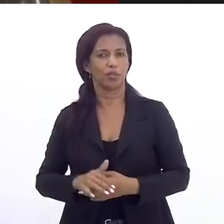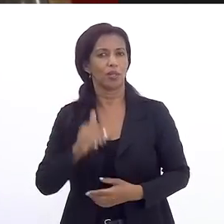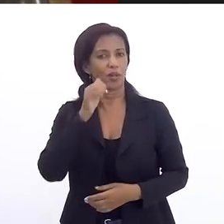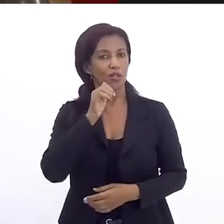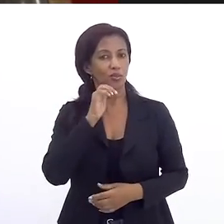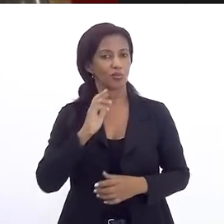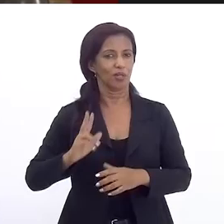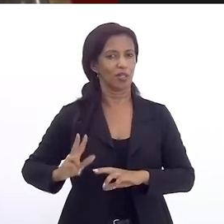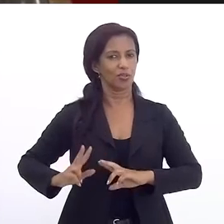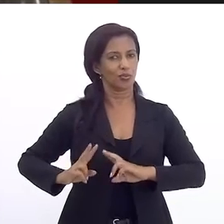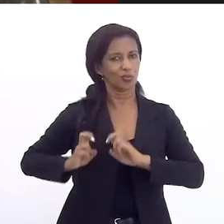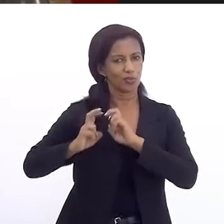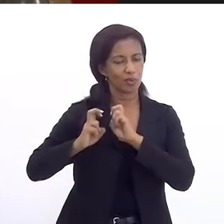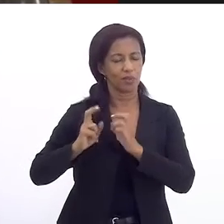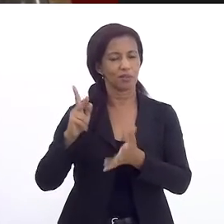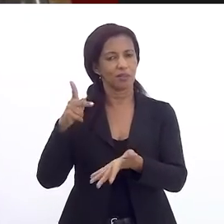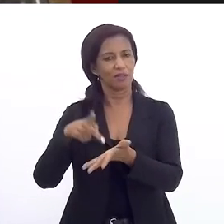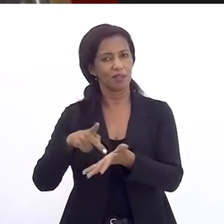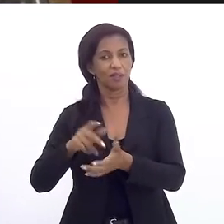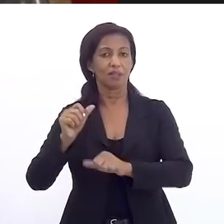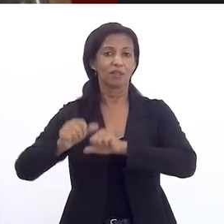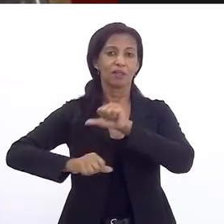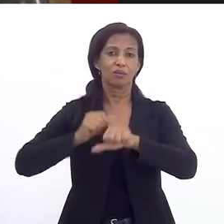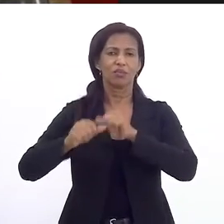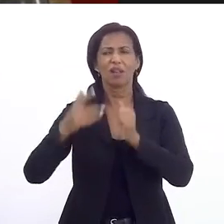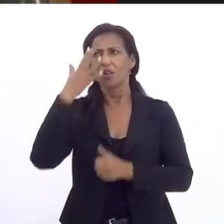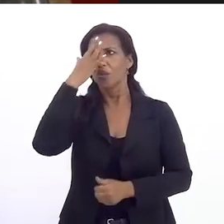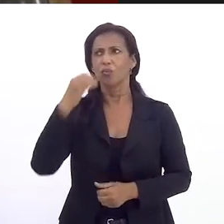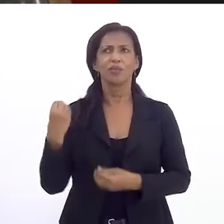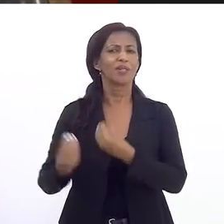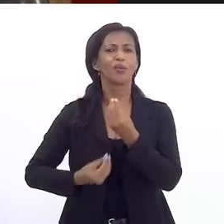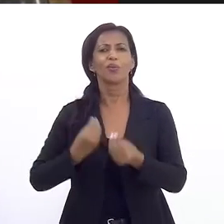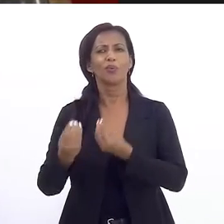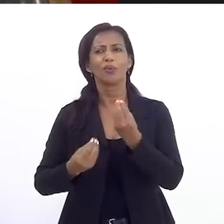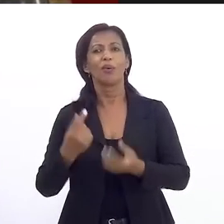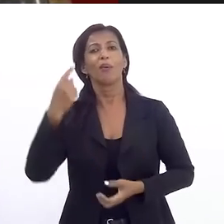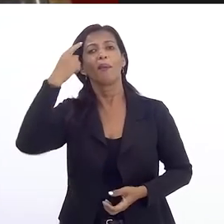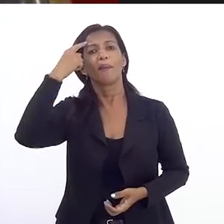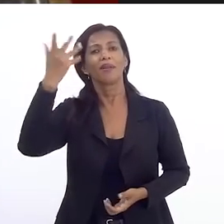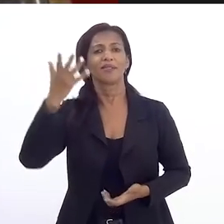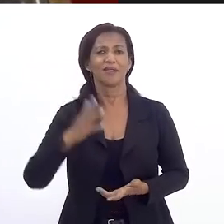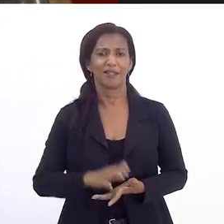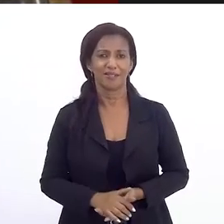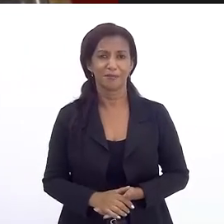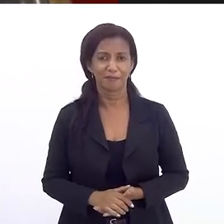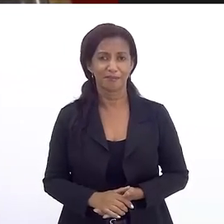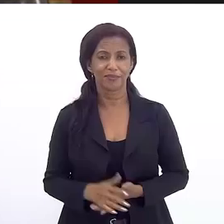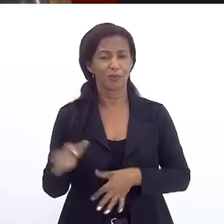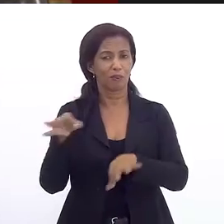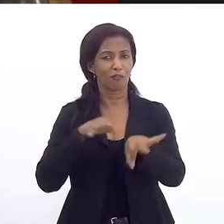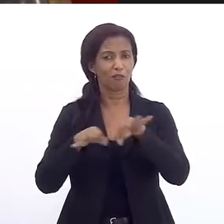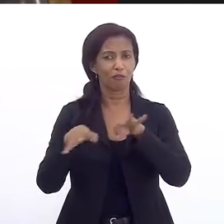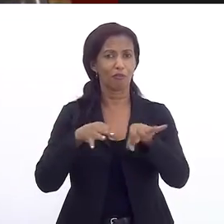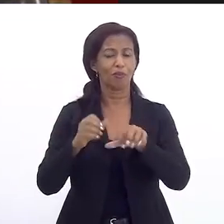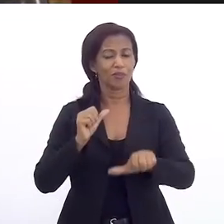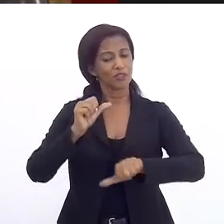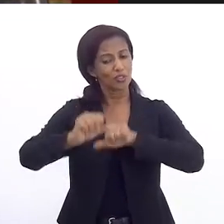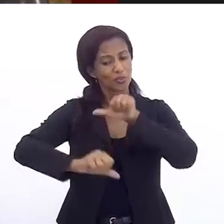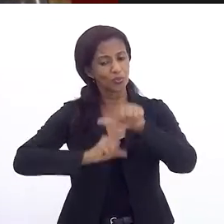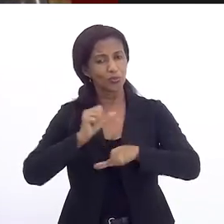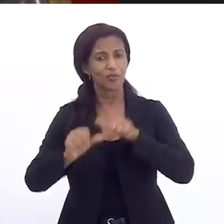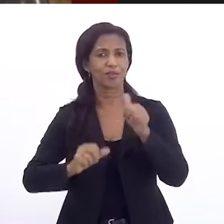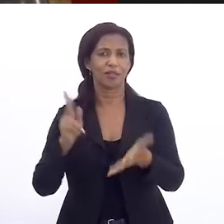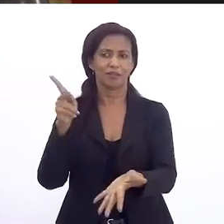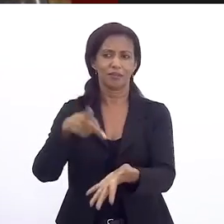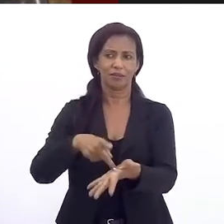sei como, Cláudia, vamos pensar nisso, numa forma da gente mudar essa realidade e